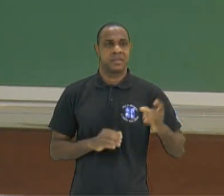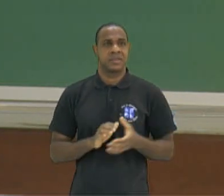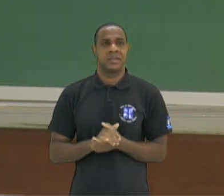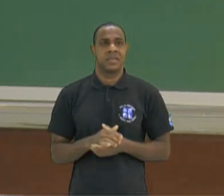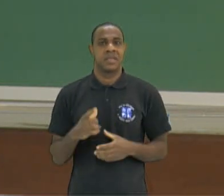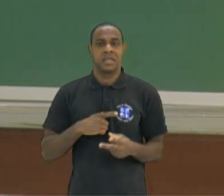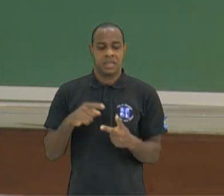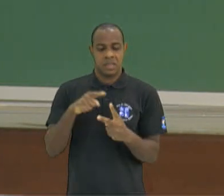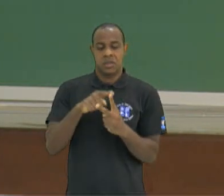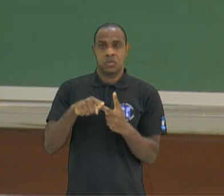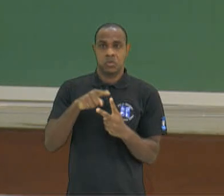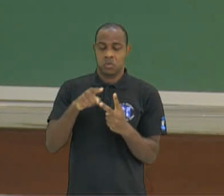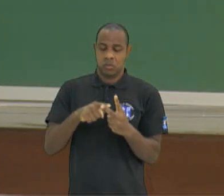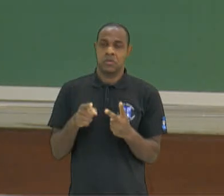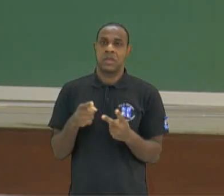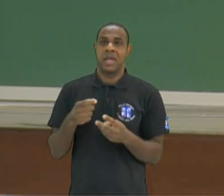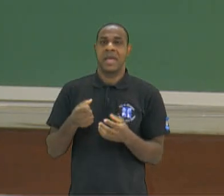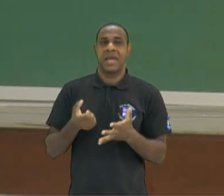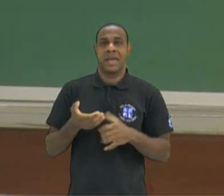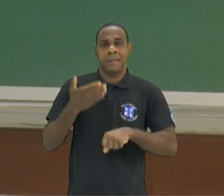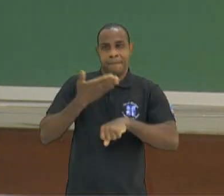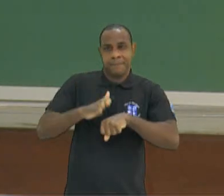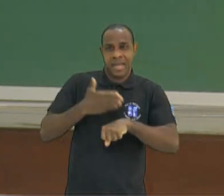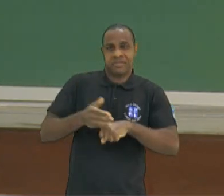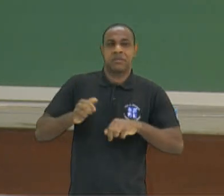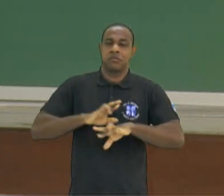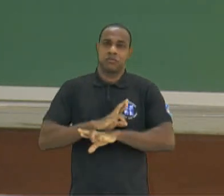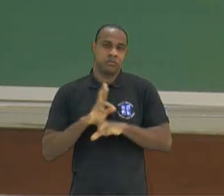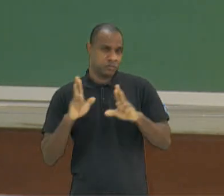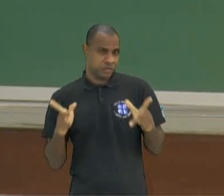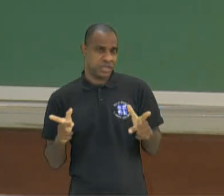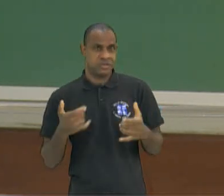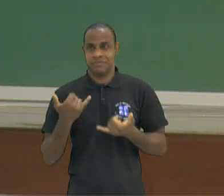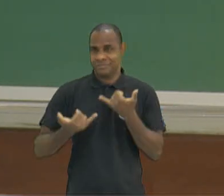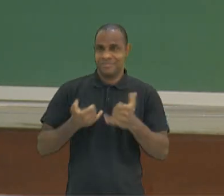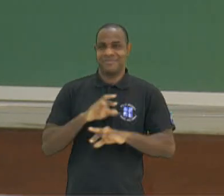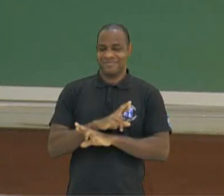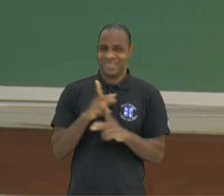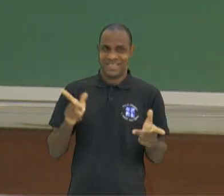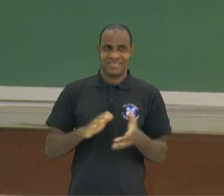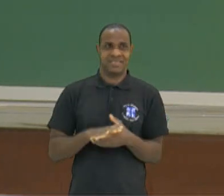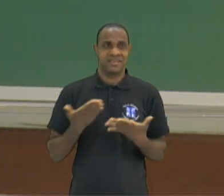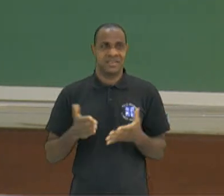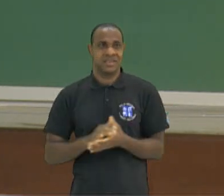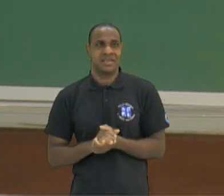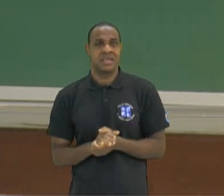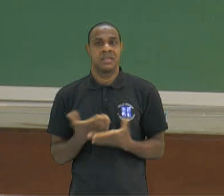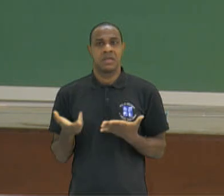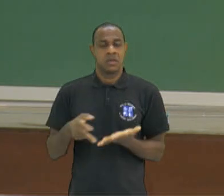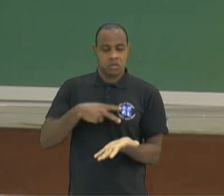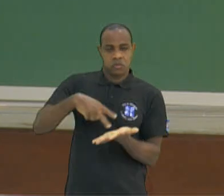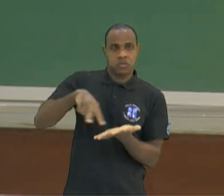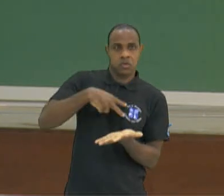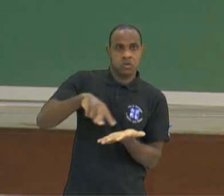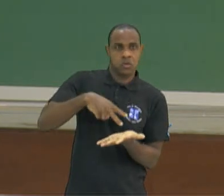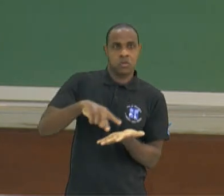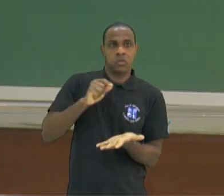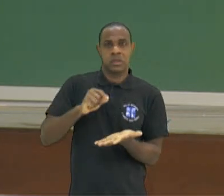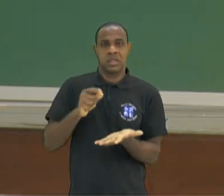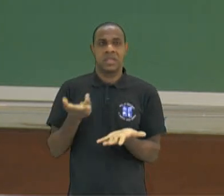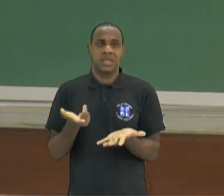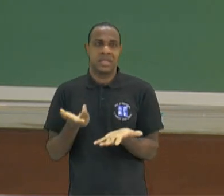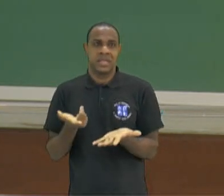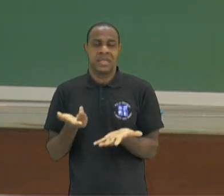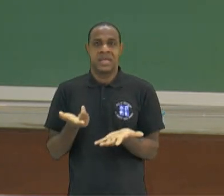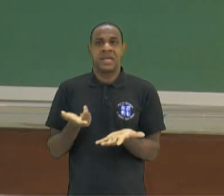duas atividades totalmente diferentes. No nosso texto, no nosso fragmento, fala que o jogo de dança equivale às